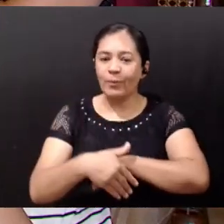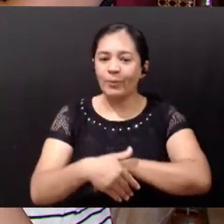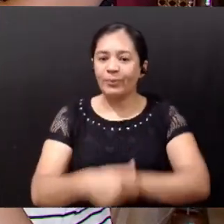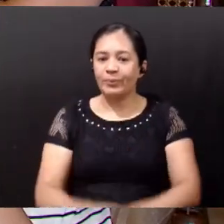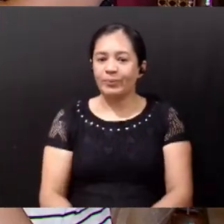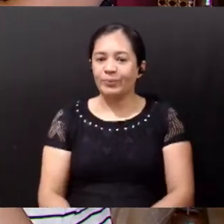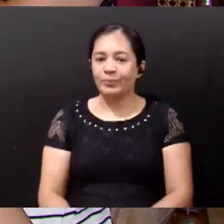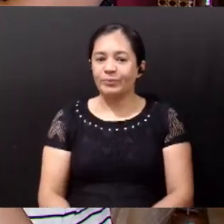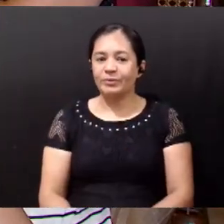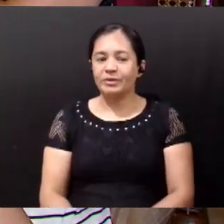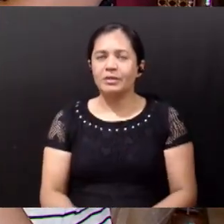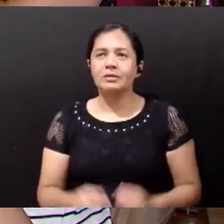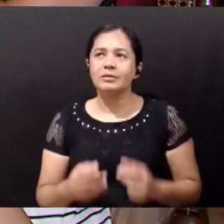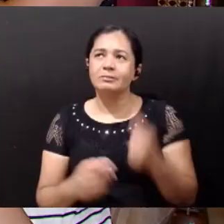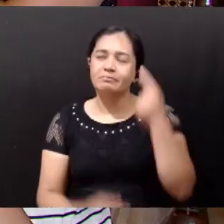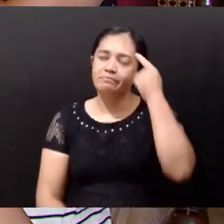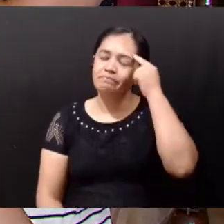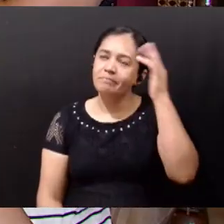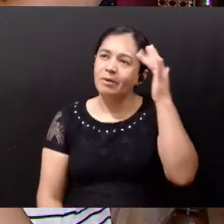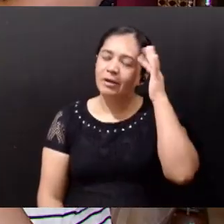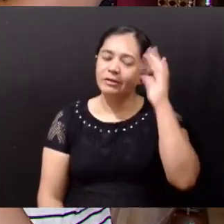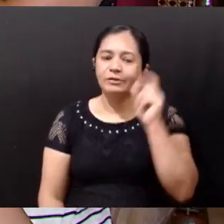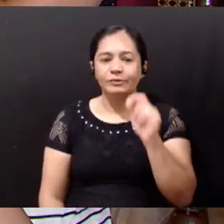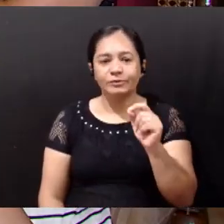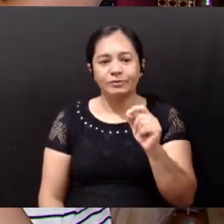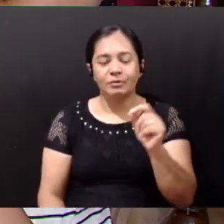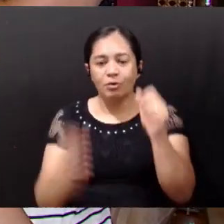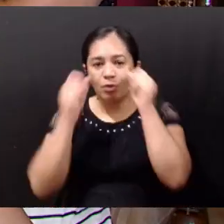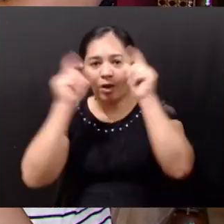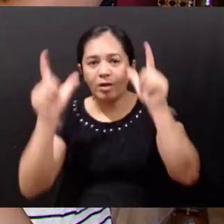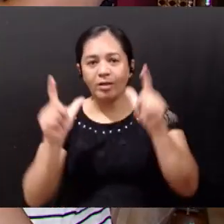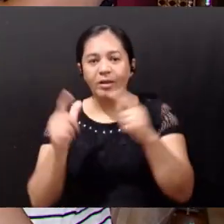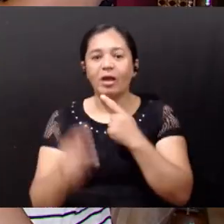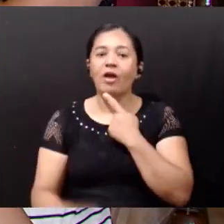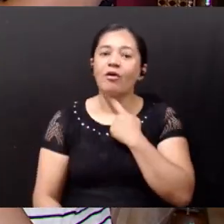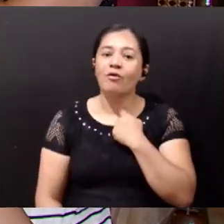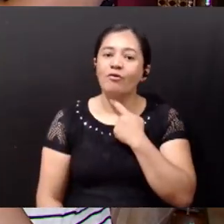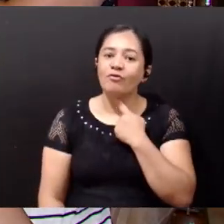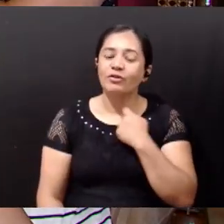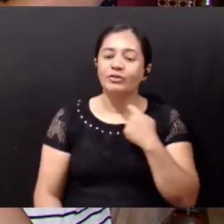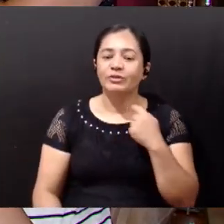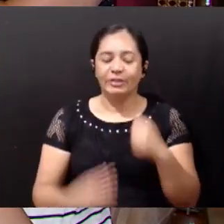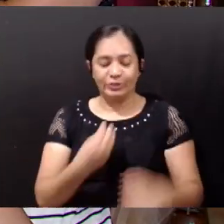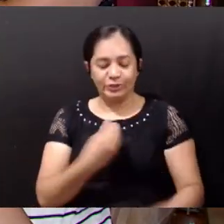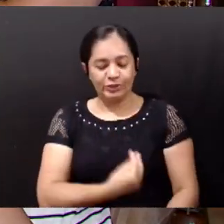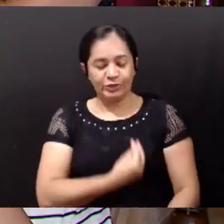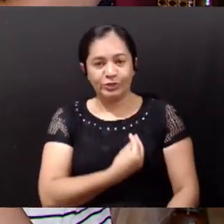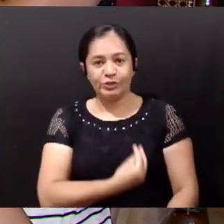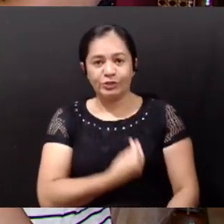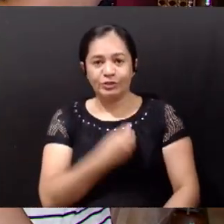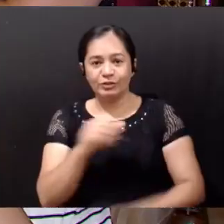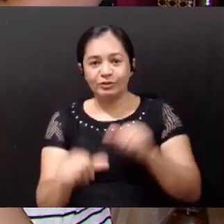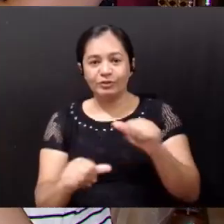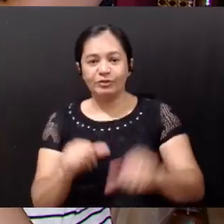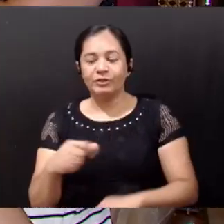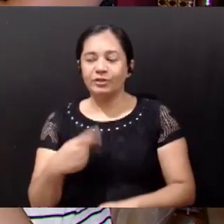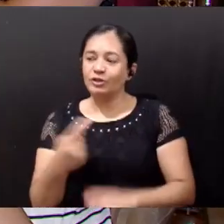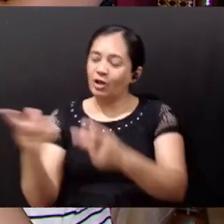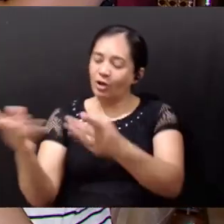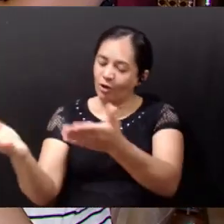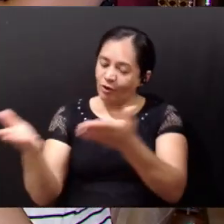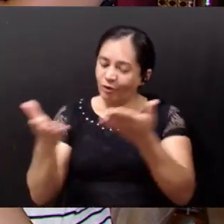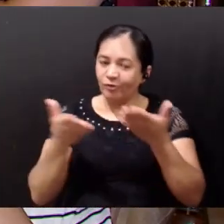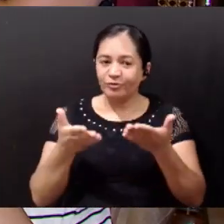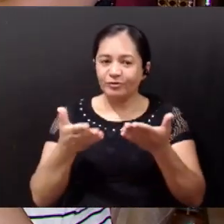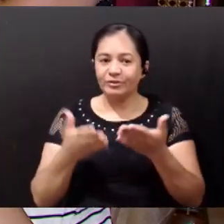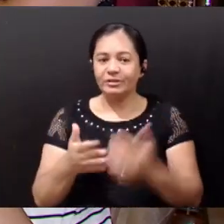reverem isso e despertar neles essa vontade de mudar de vida. E aí a gente faz o convite para os que querem ir